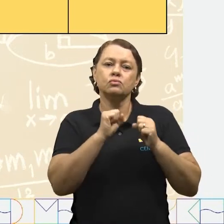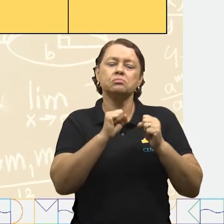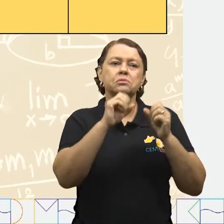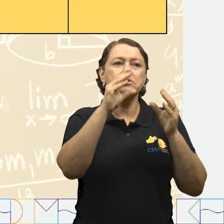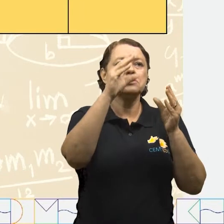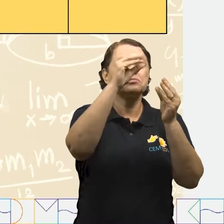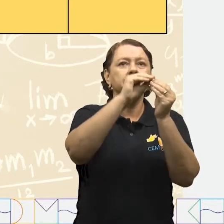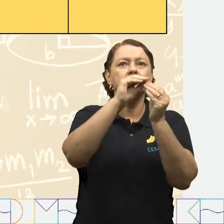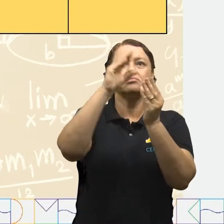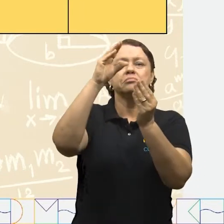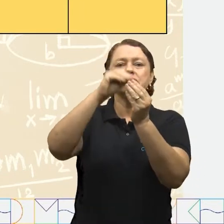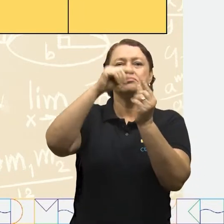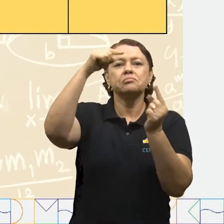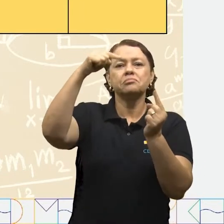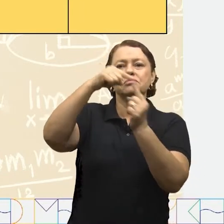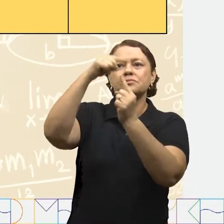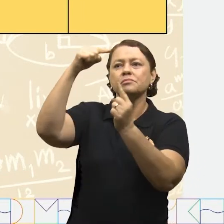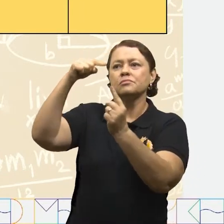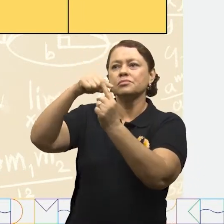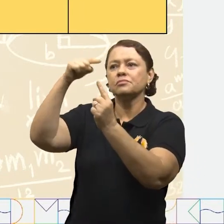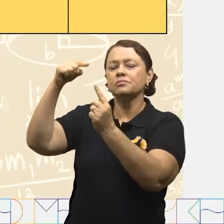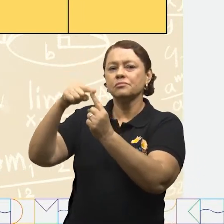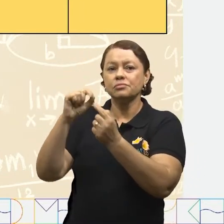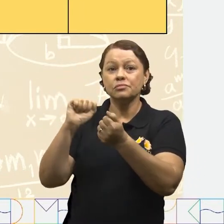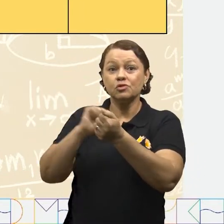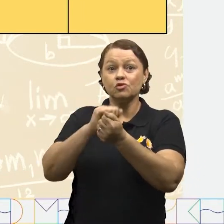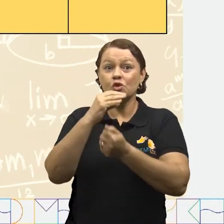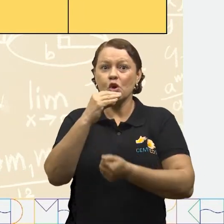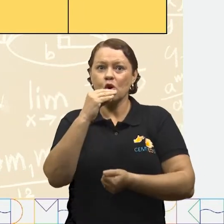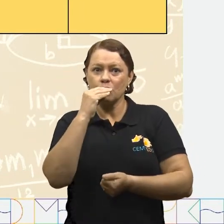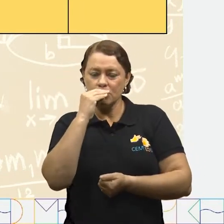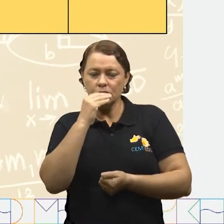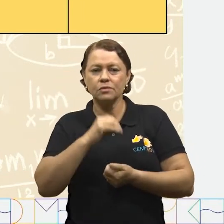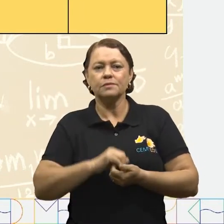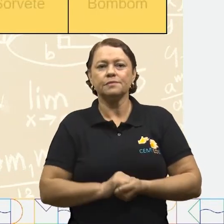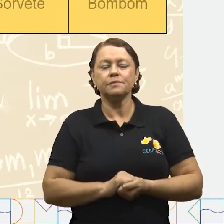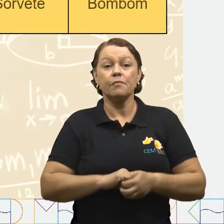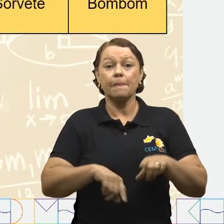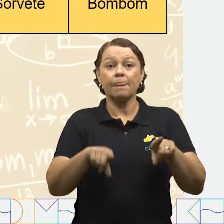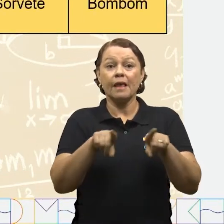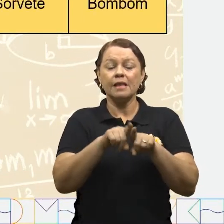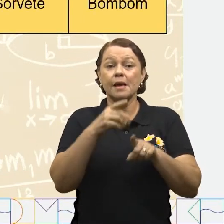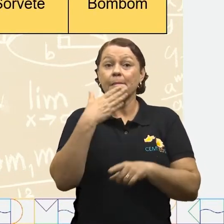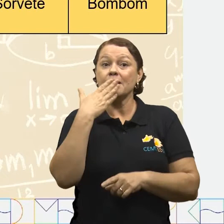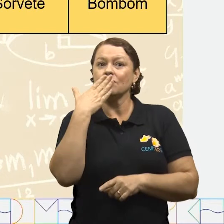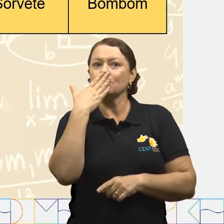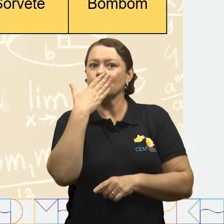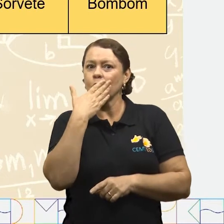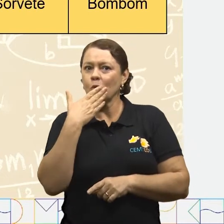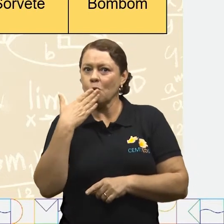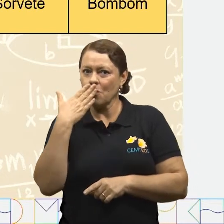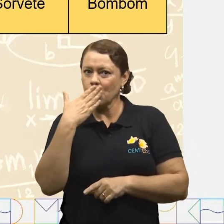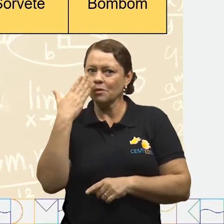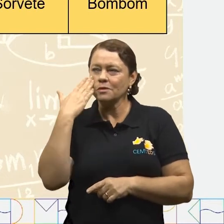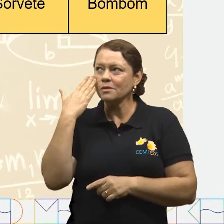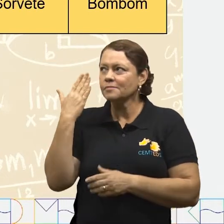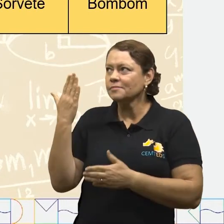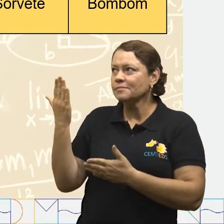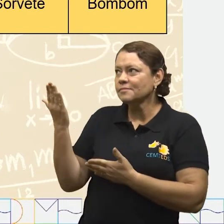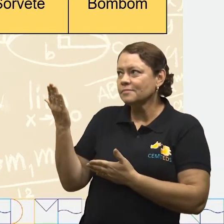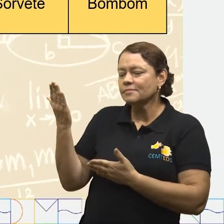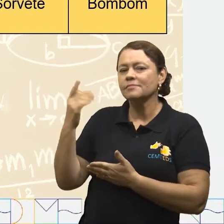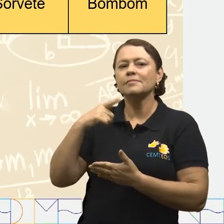dessas três opções de sanduíches vamos lá a parte das sobremesas temos